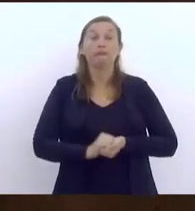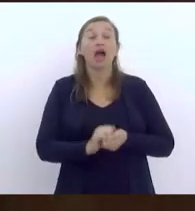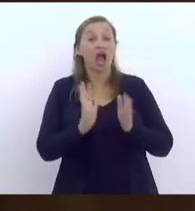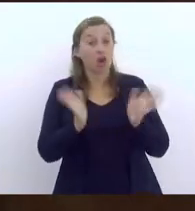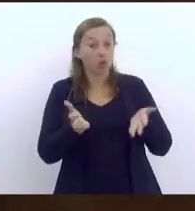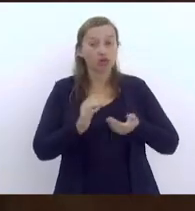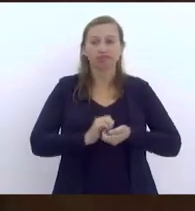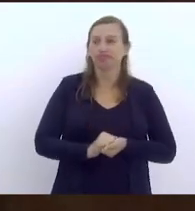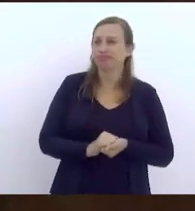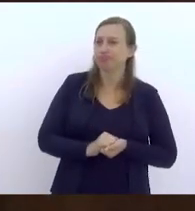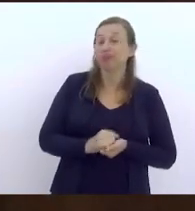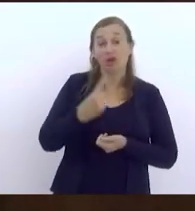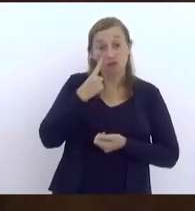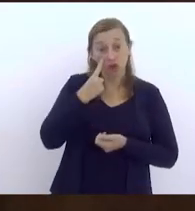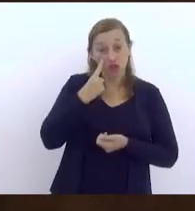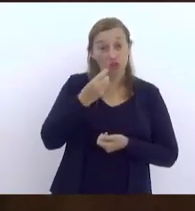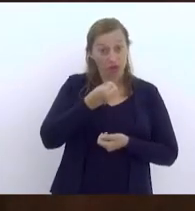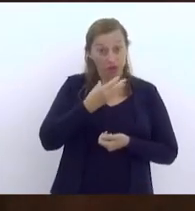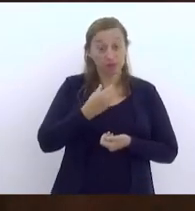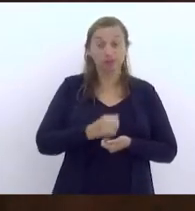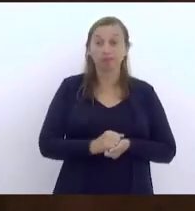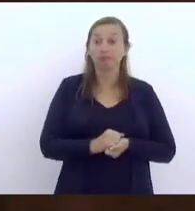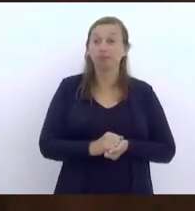Agora, veja só.